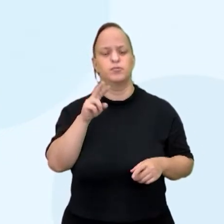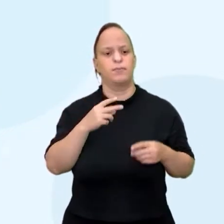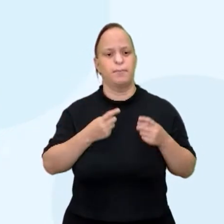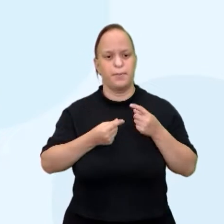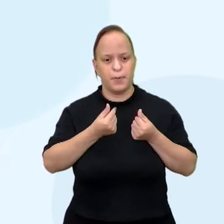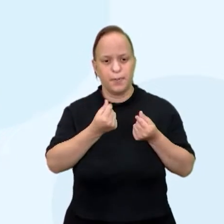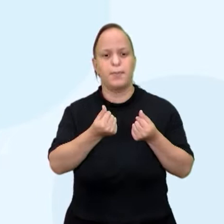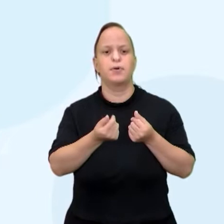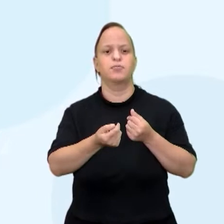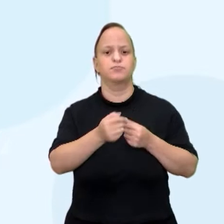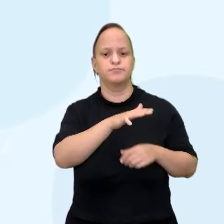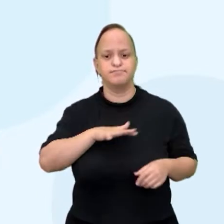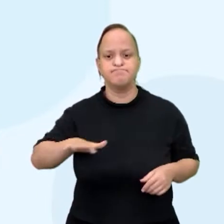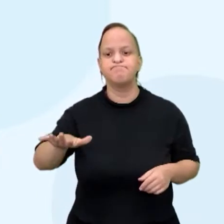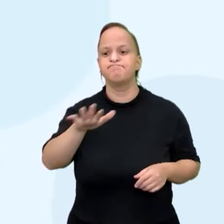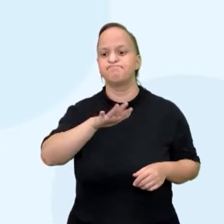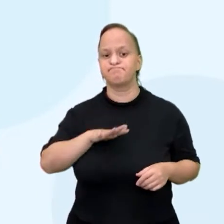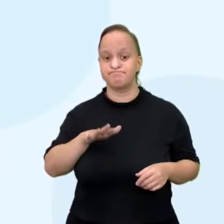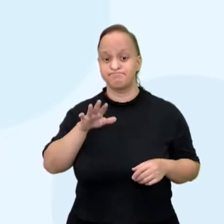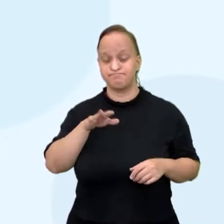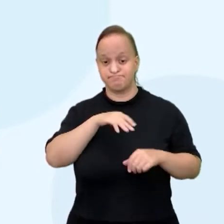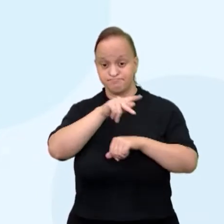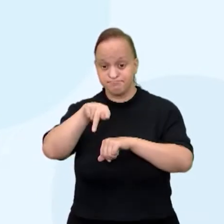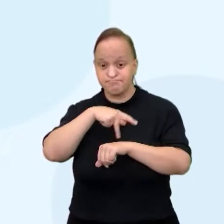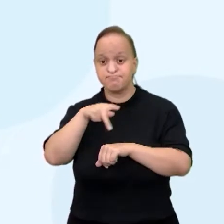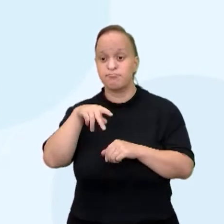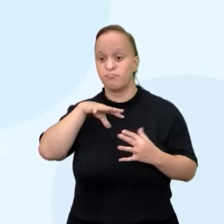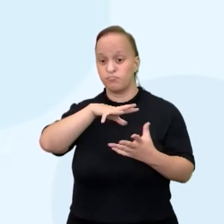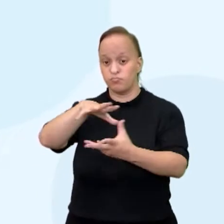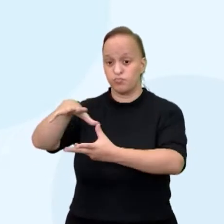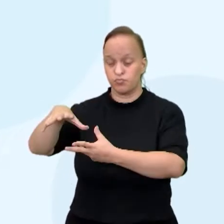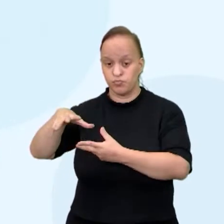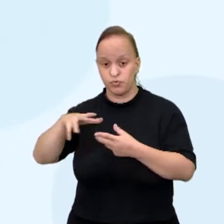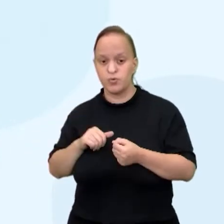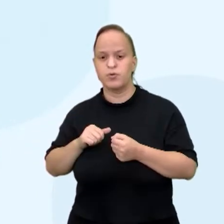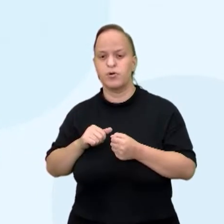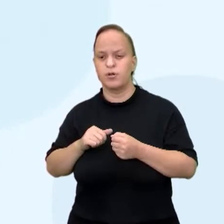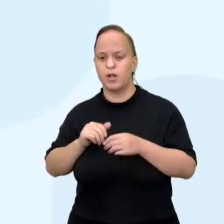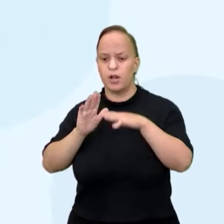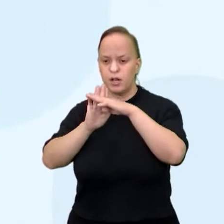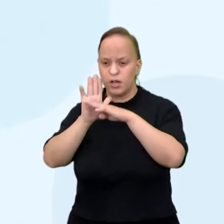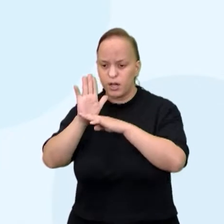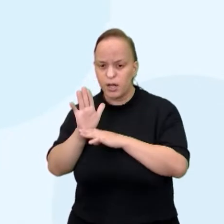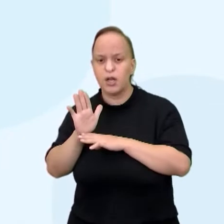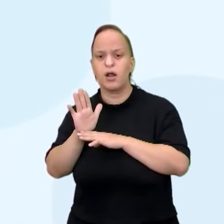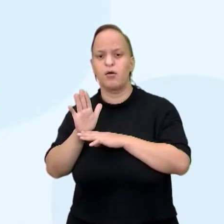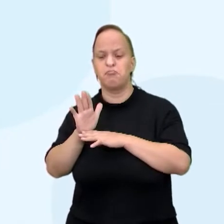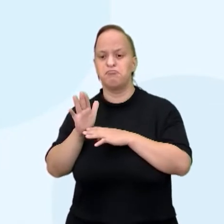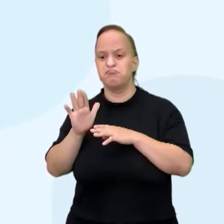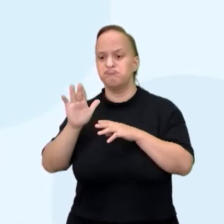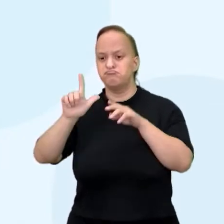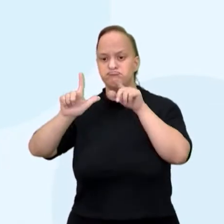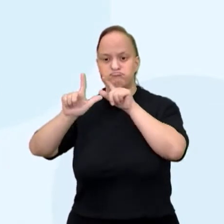local, regional, nacional ou global, considerando dados e informações disponíveis em